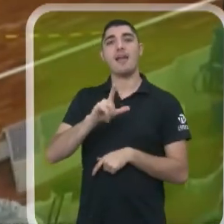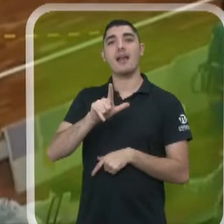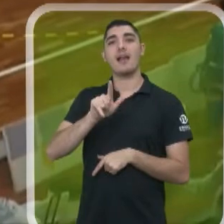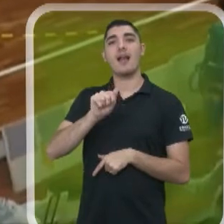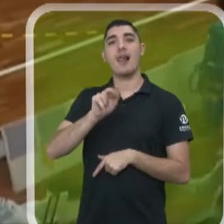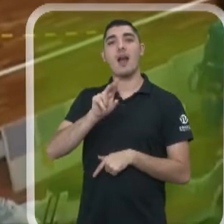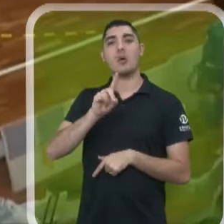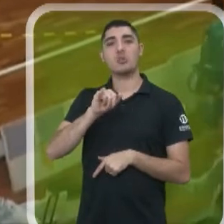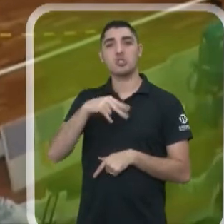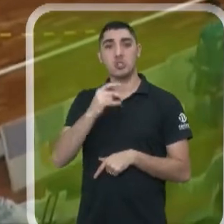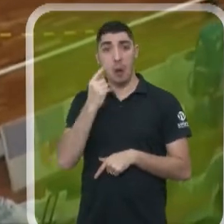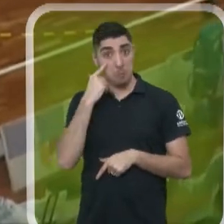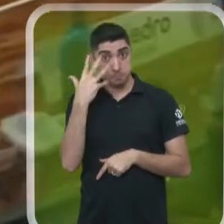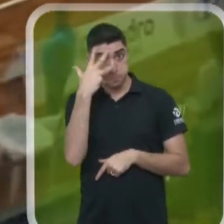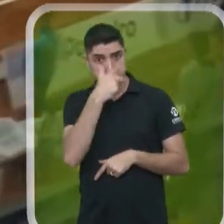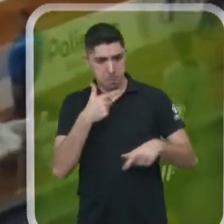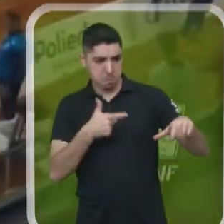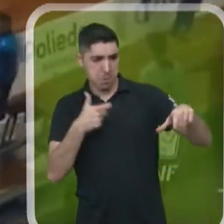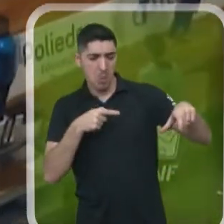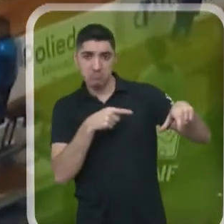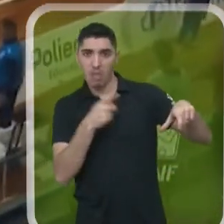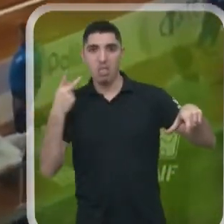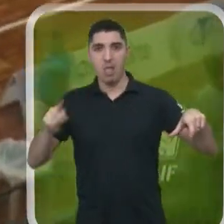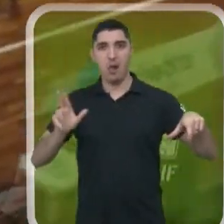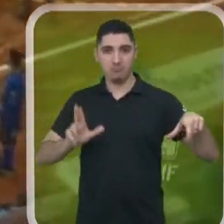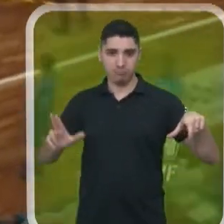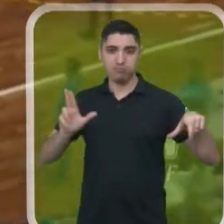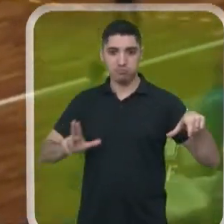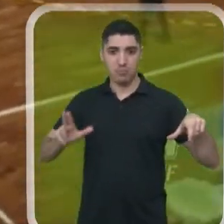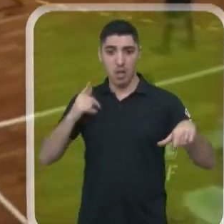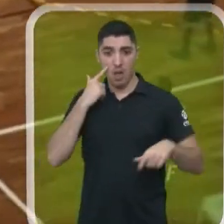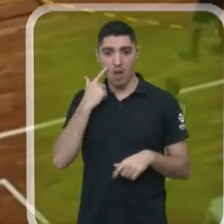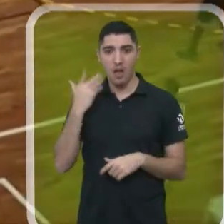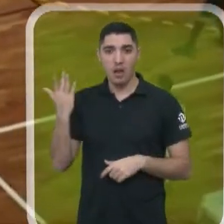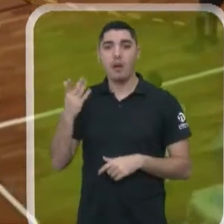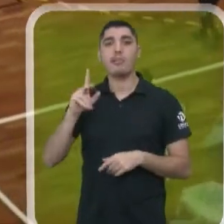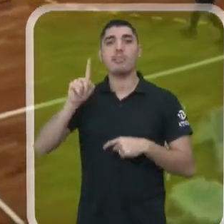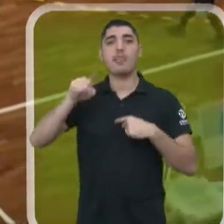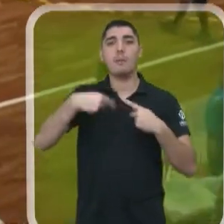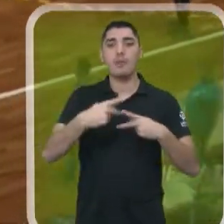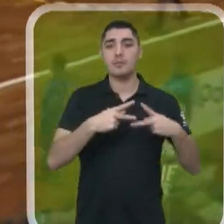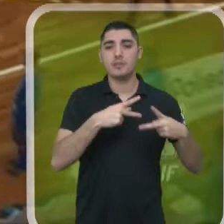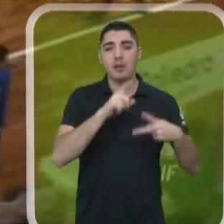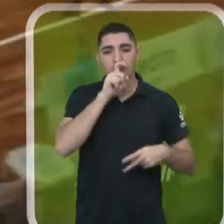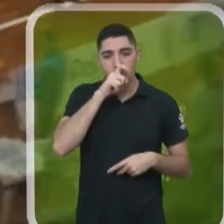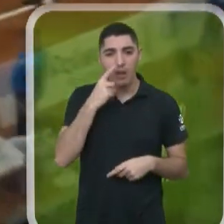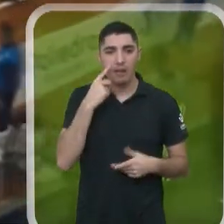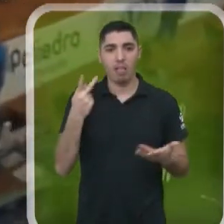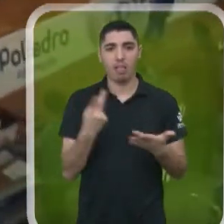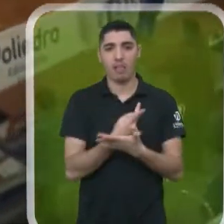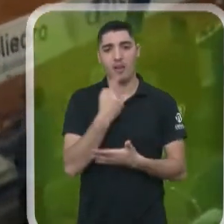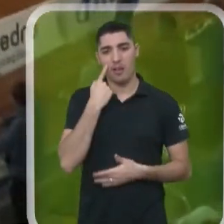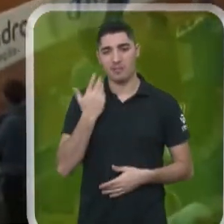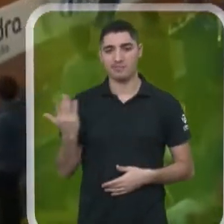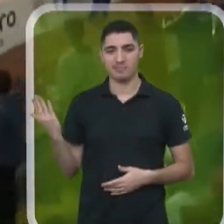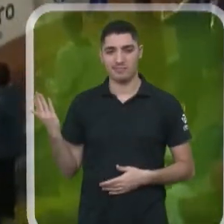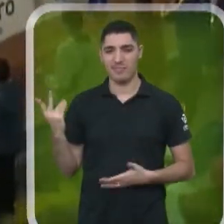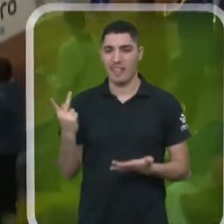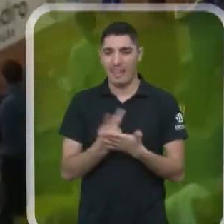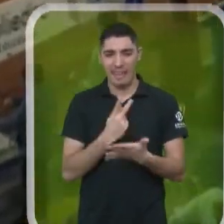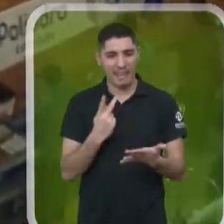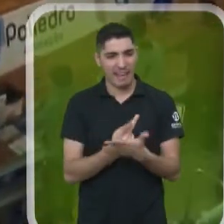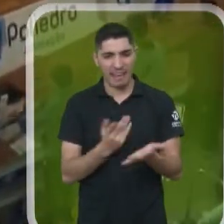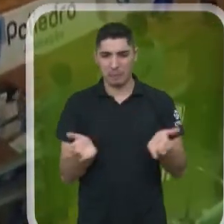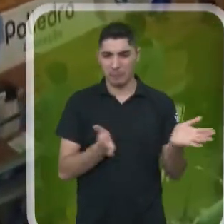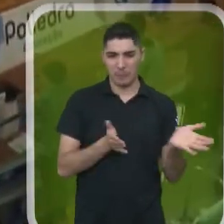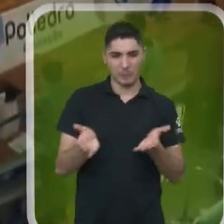fez esse golaço aí para a equipe do Praia Clube depois pode a bobagem da saga do São José foi sair jogando saiu jogando todo errado